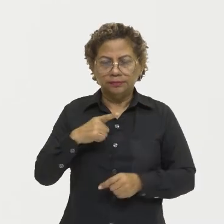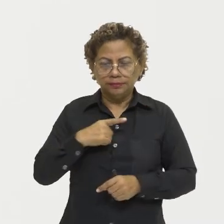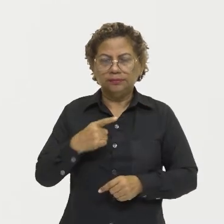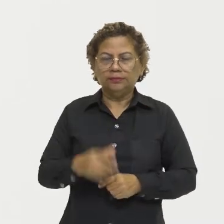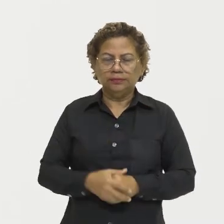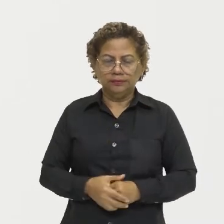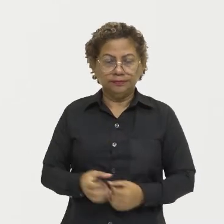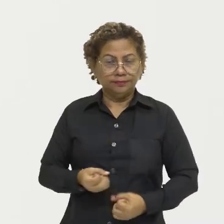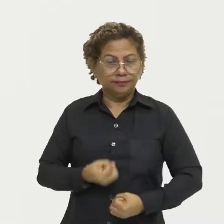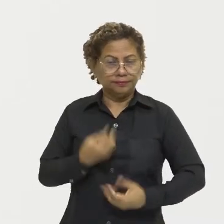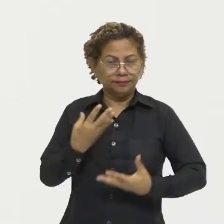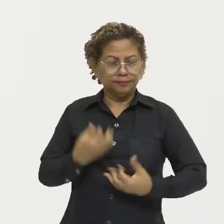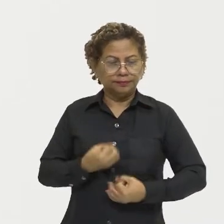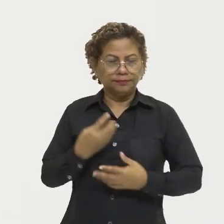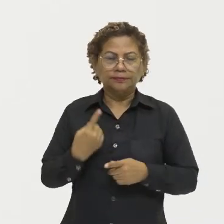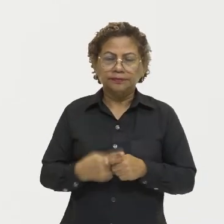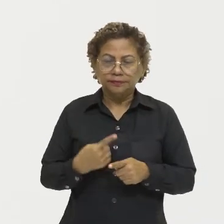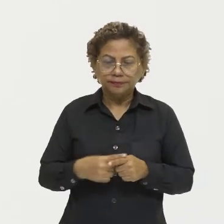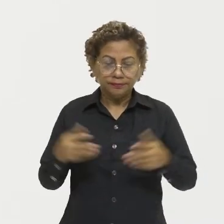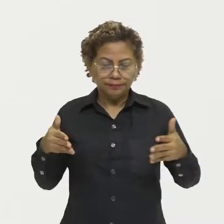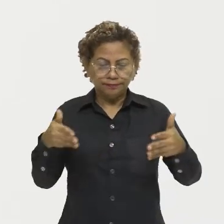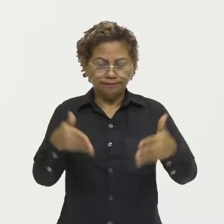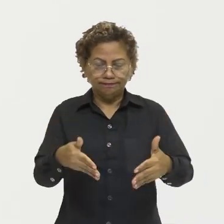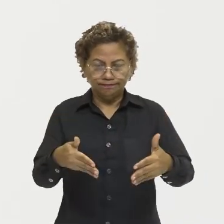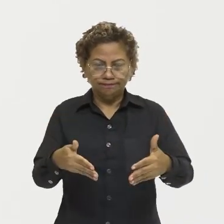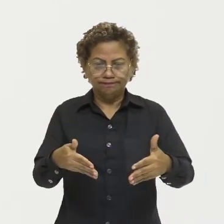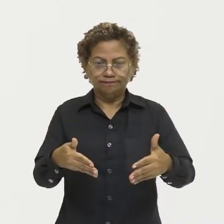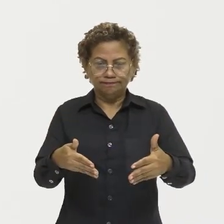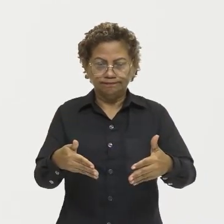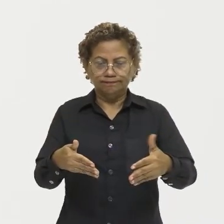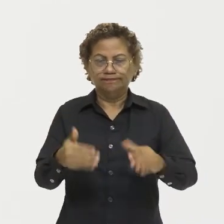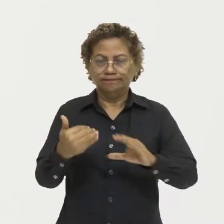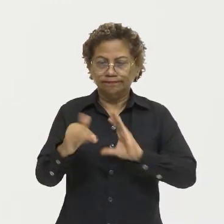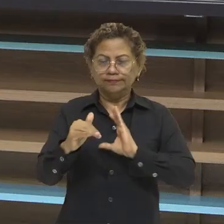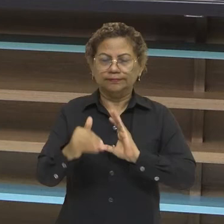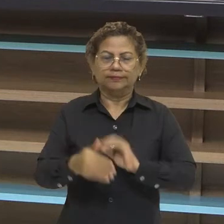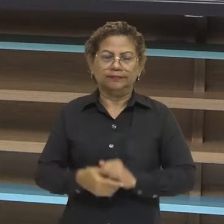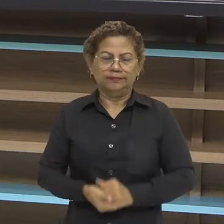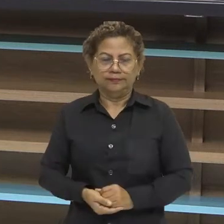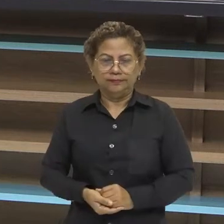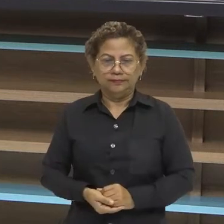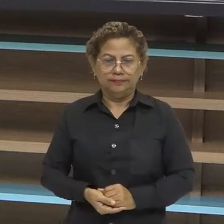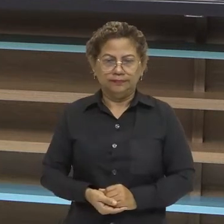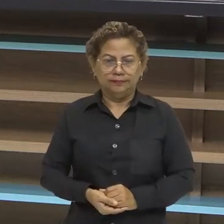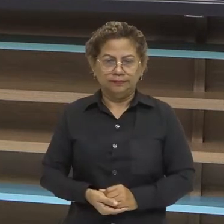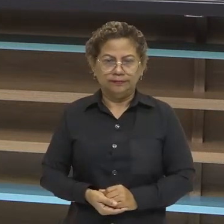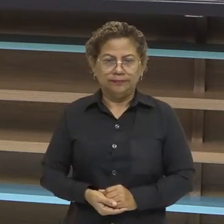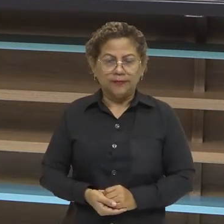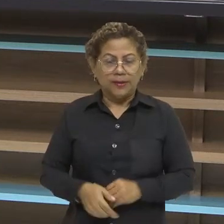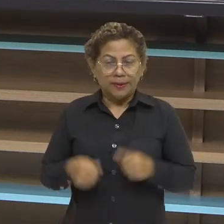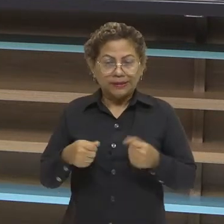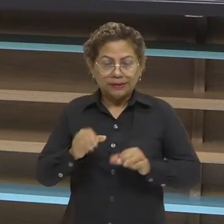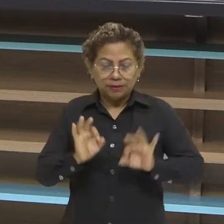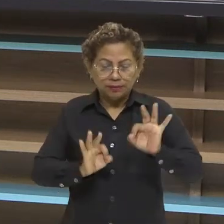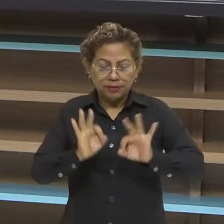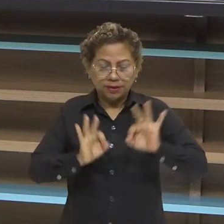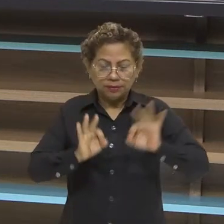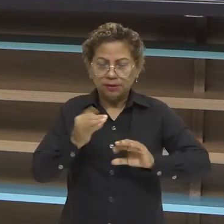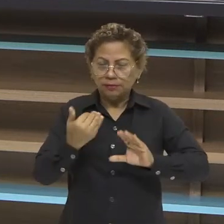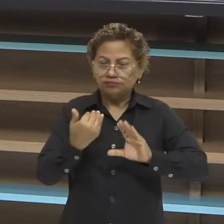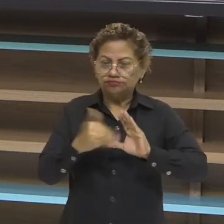é? Por quê? Porque ele vai estar com foco na mensagem. Então essa mensagem, ela tem que estar bem elaborada,